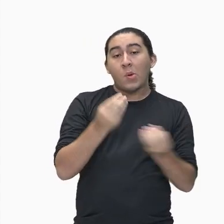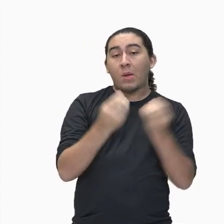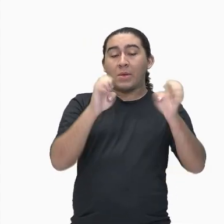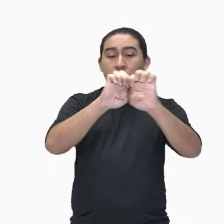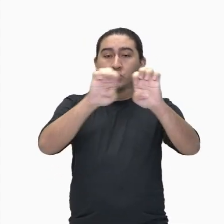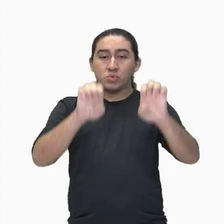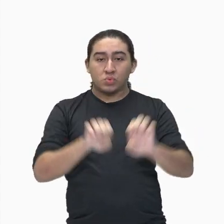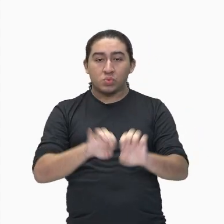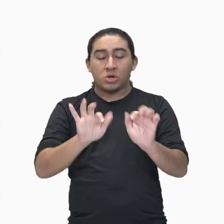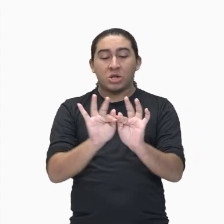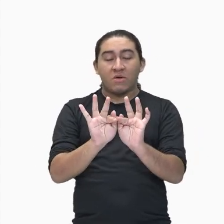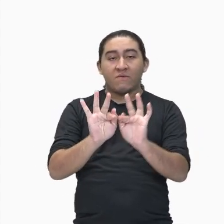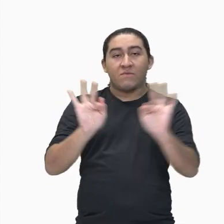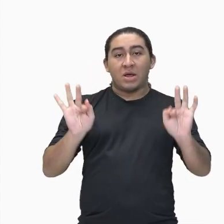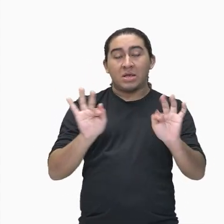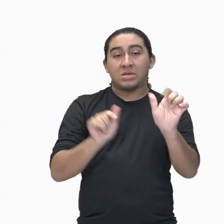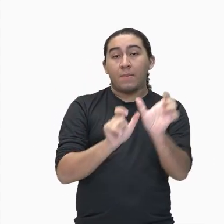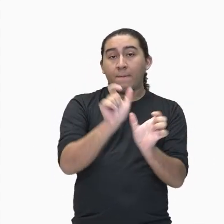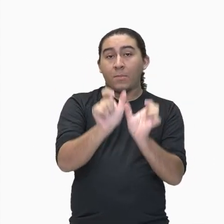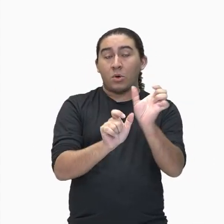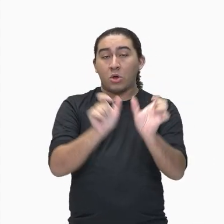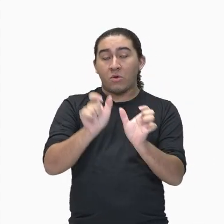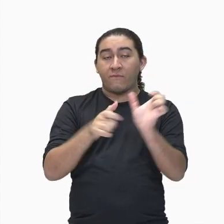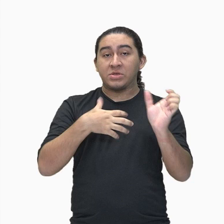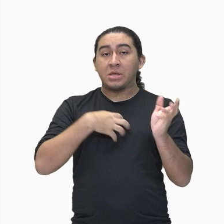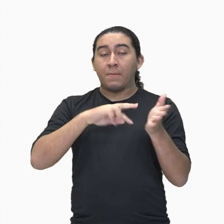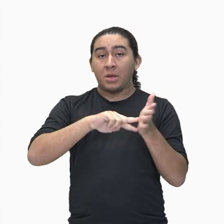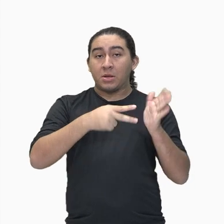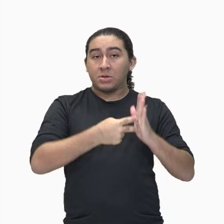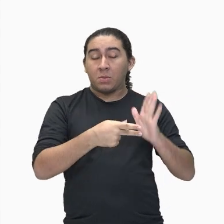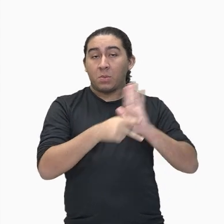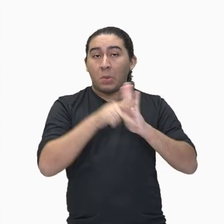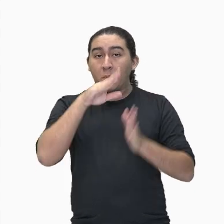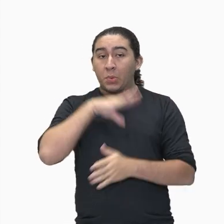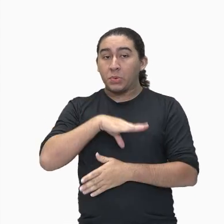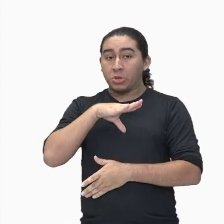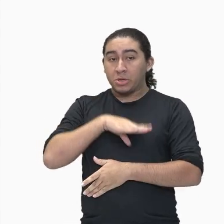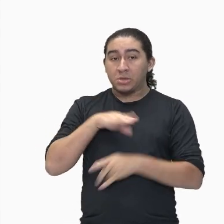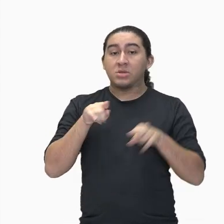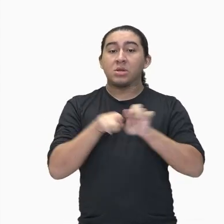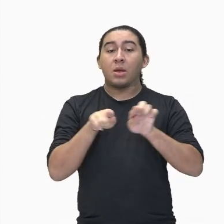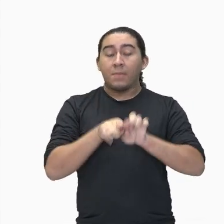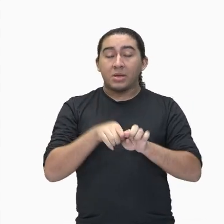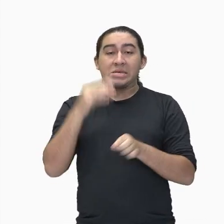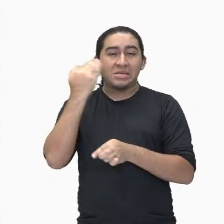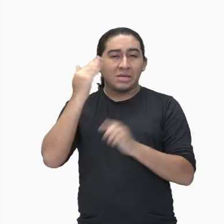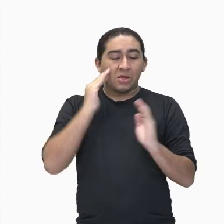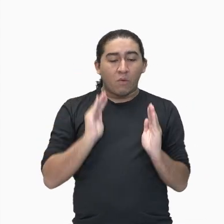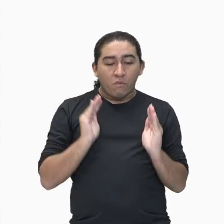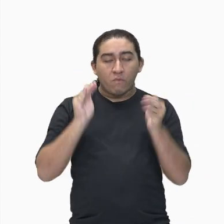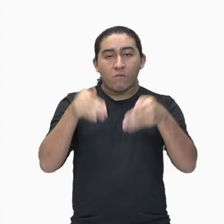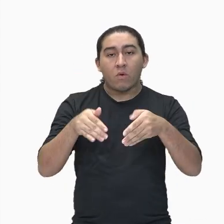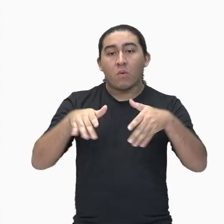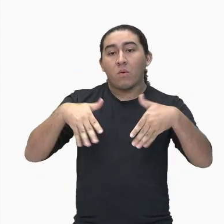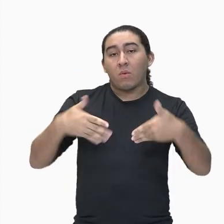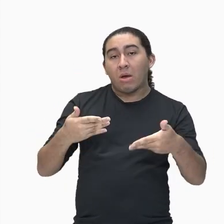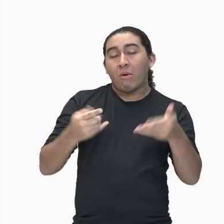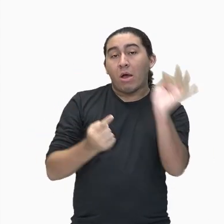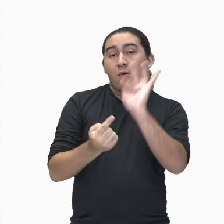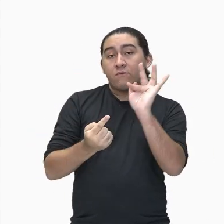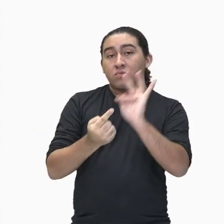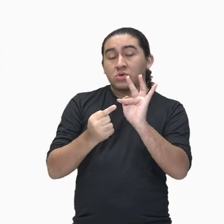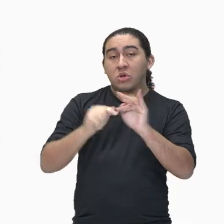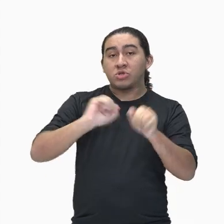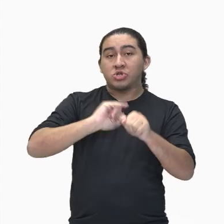processos estruturais morfossemânticos da língua portuguesa, dando ênfase à função do